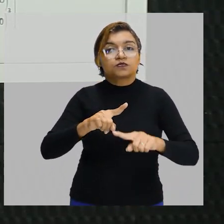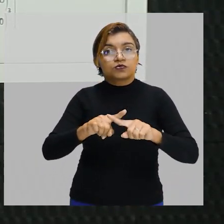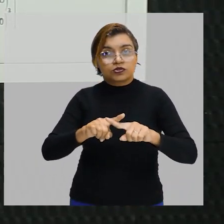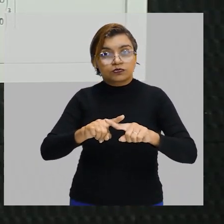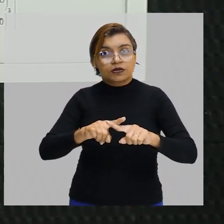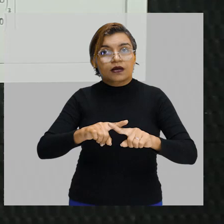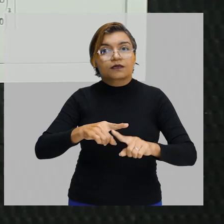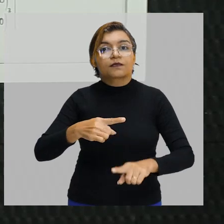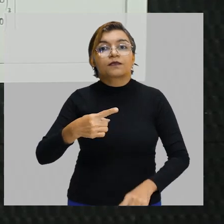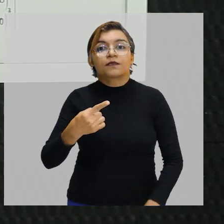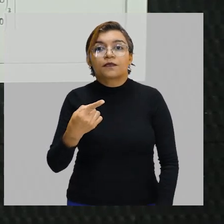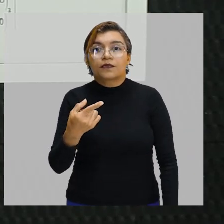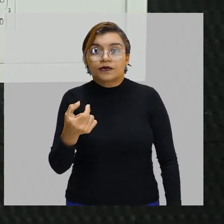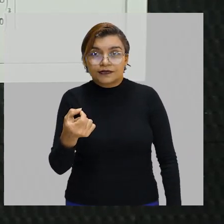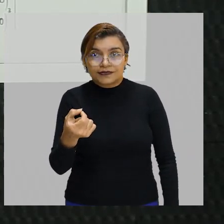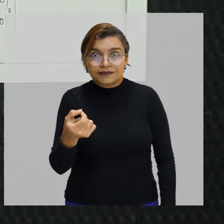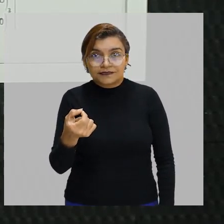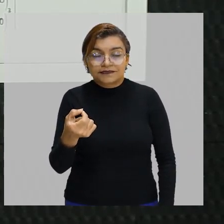multiplicado por 10.